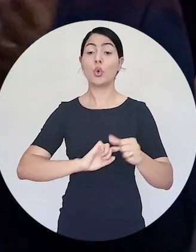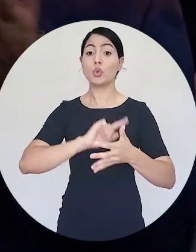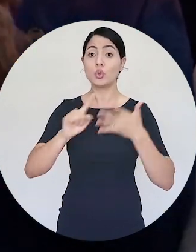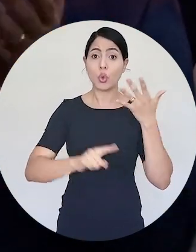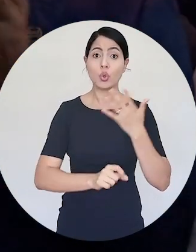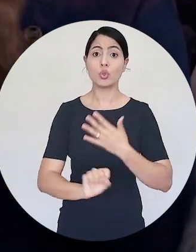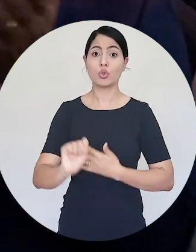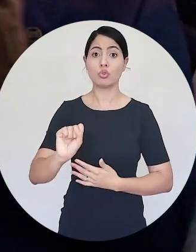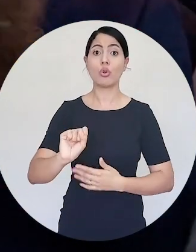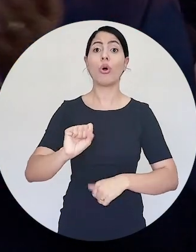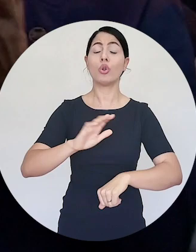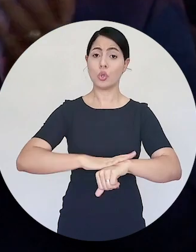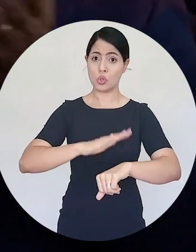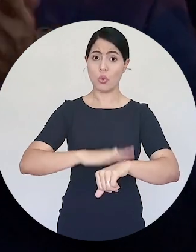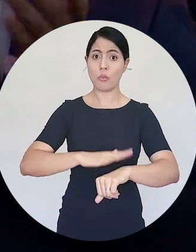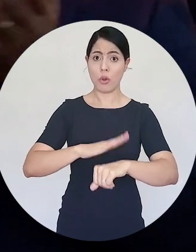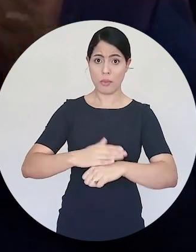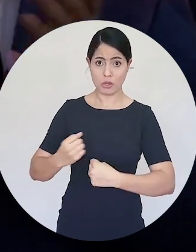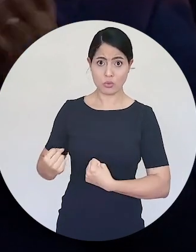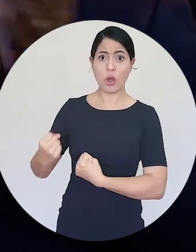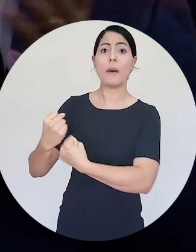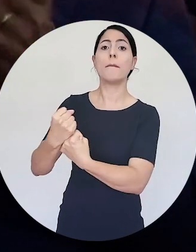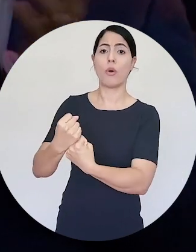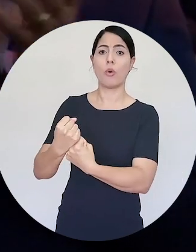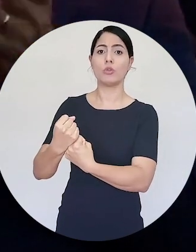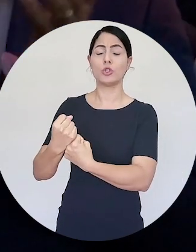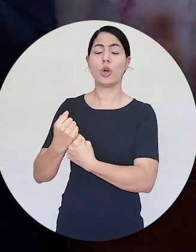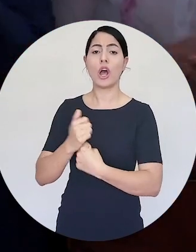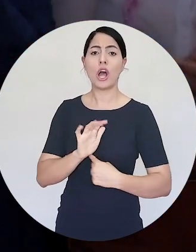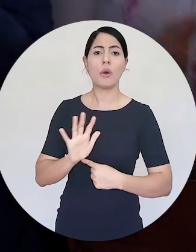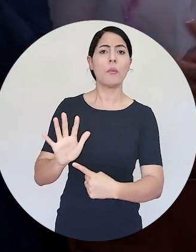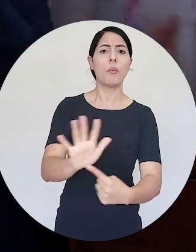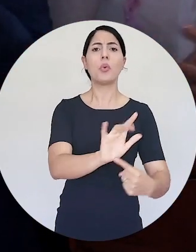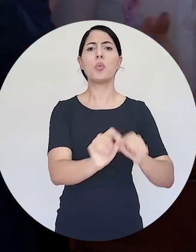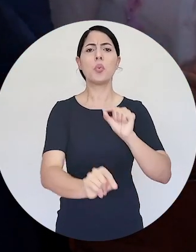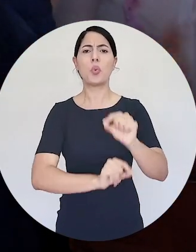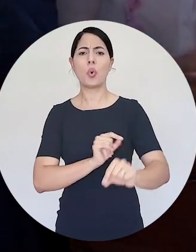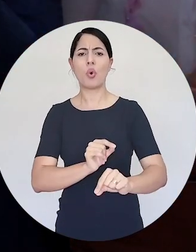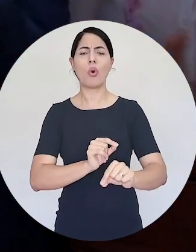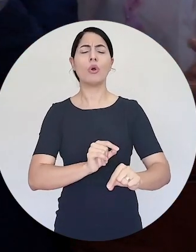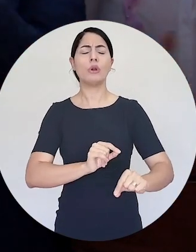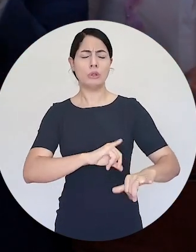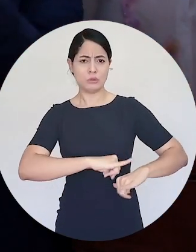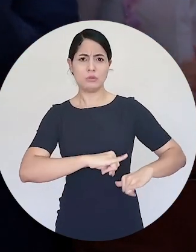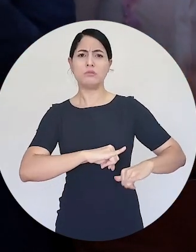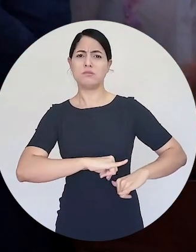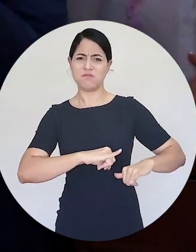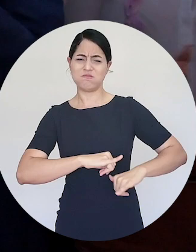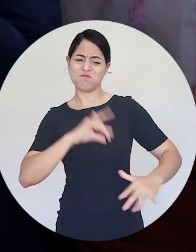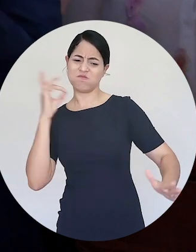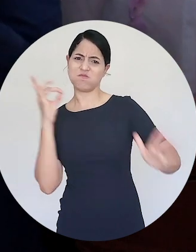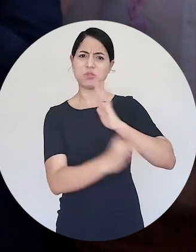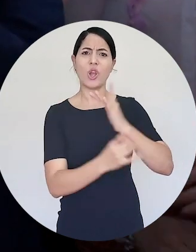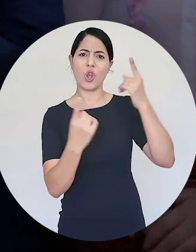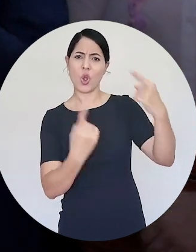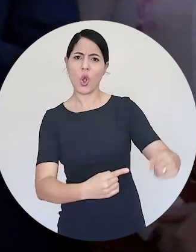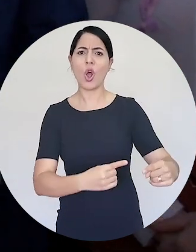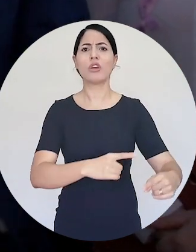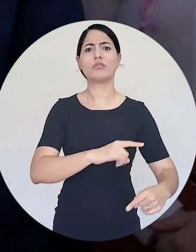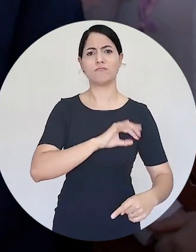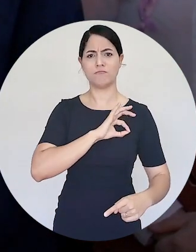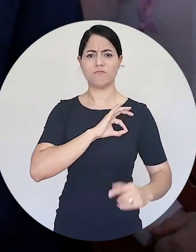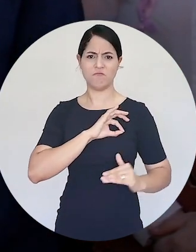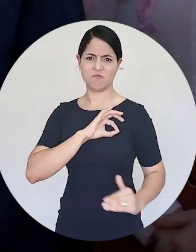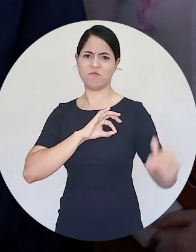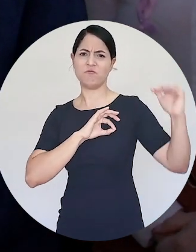ato de desagravo, Felipe Santa Cruz rechaçou as agressões sofridas pelos colegas da Paraíba e reafirmou o compromisso da Ordem com